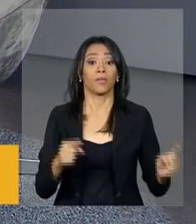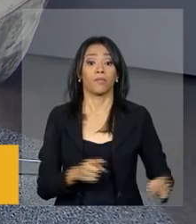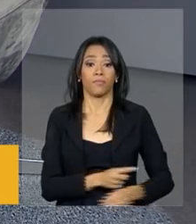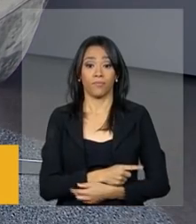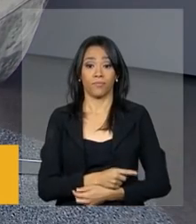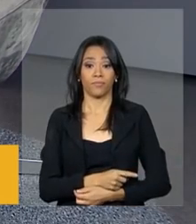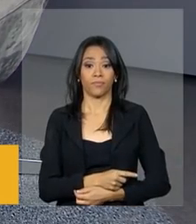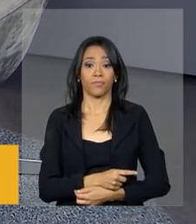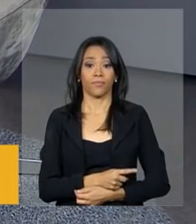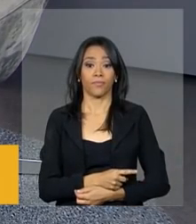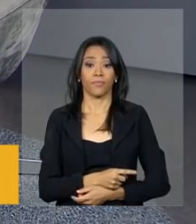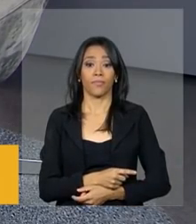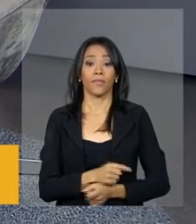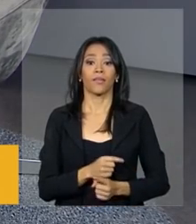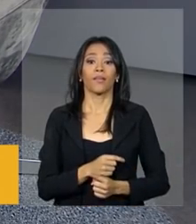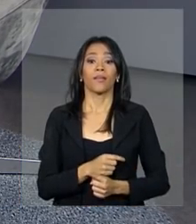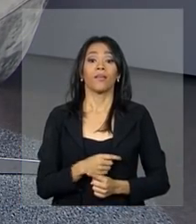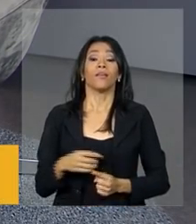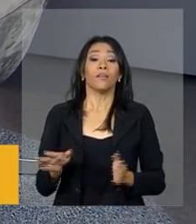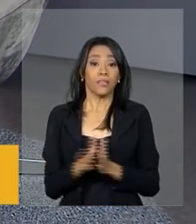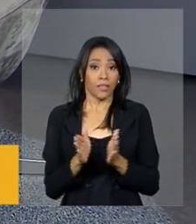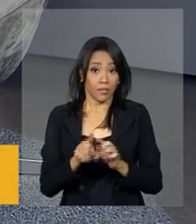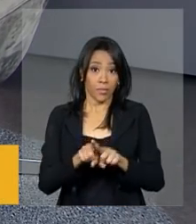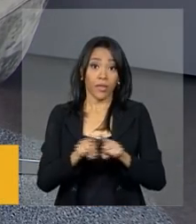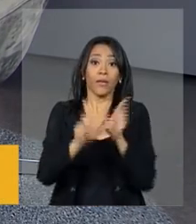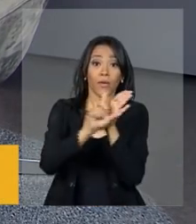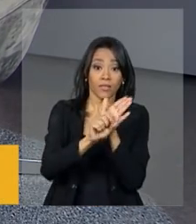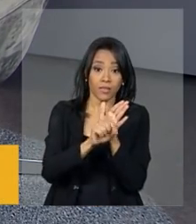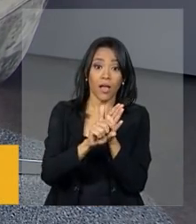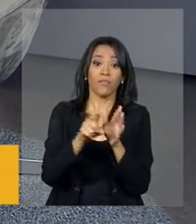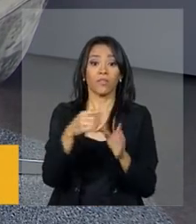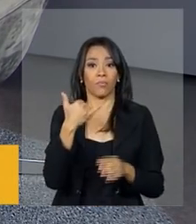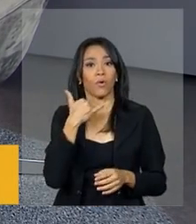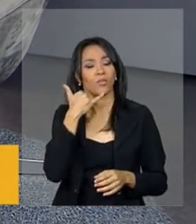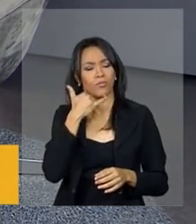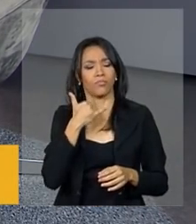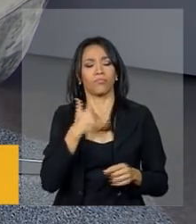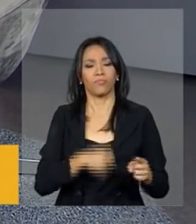facebook.com/tvnbr ou também pelo nosso WhatsApp, DDD é o